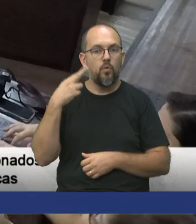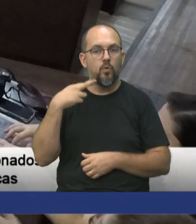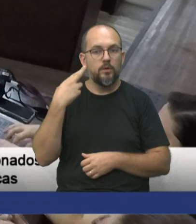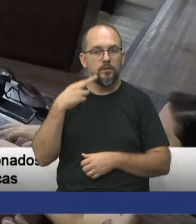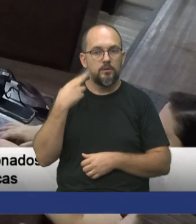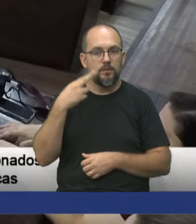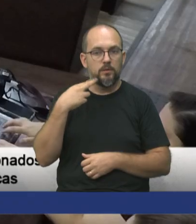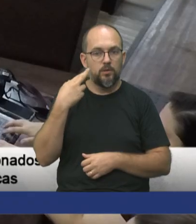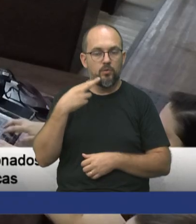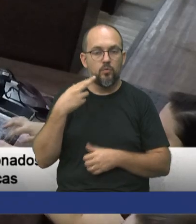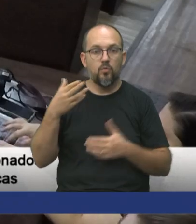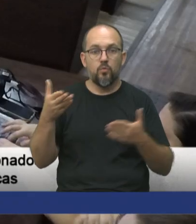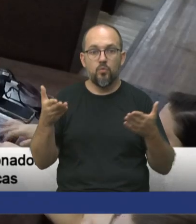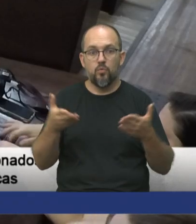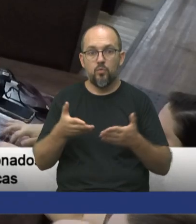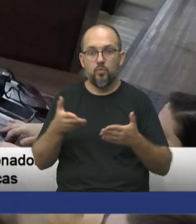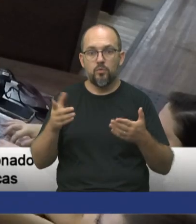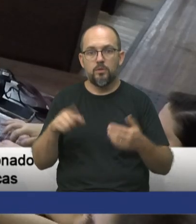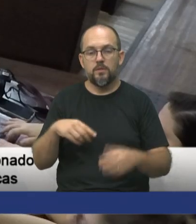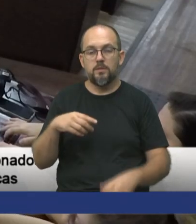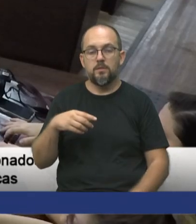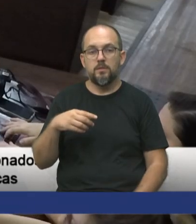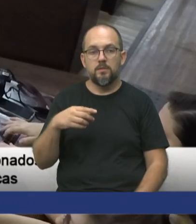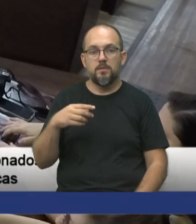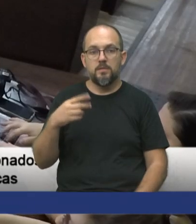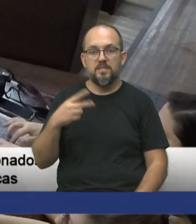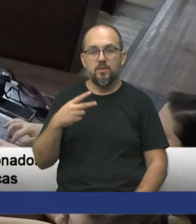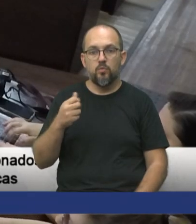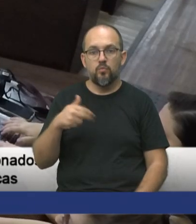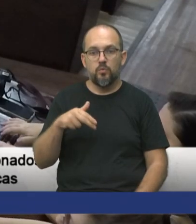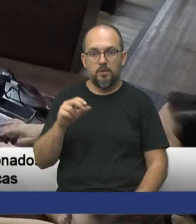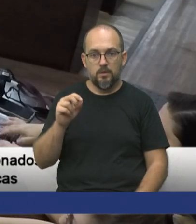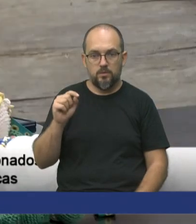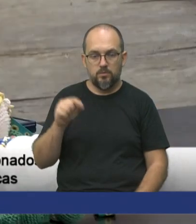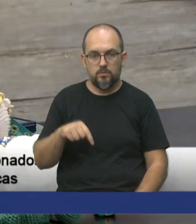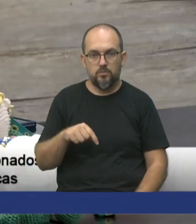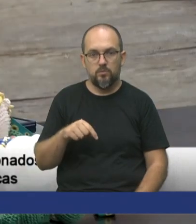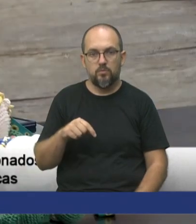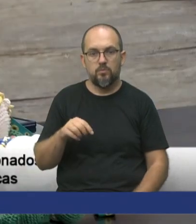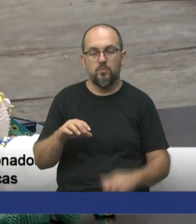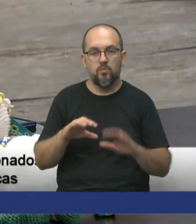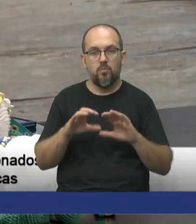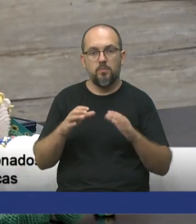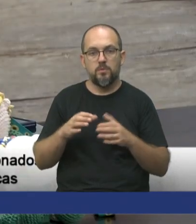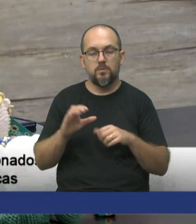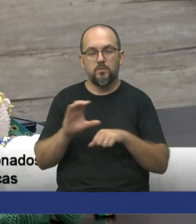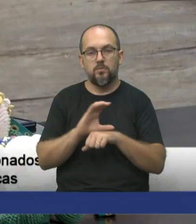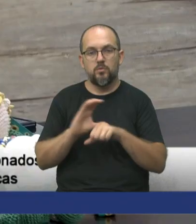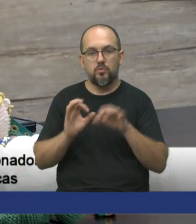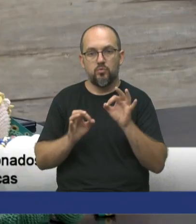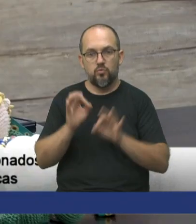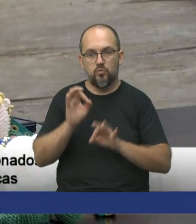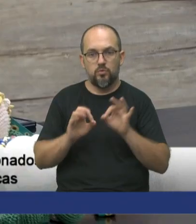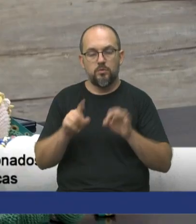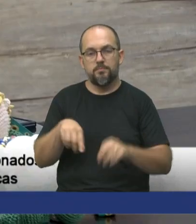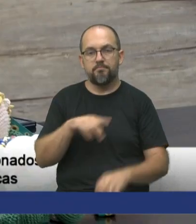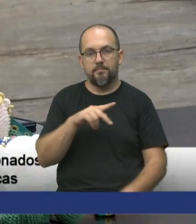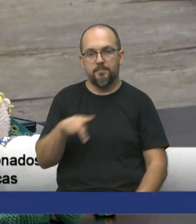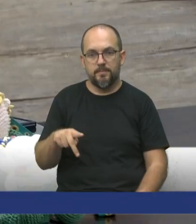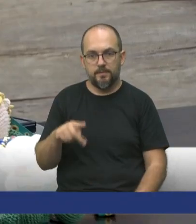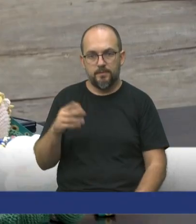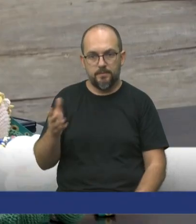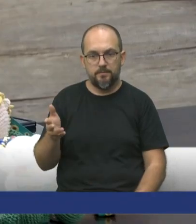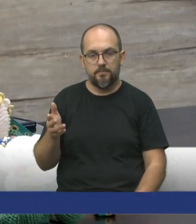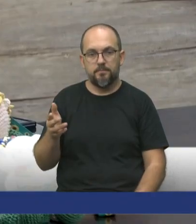hoje, neste segundo ano do nosso biênio da Comissão de Constituição e Justiça, preside a comissão e